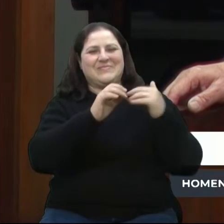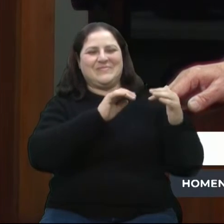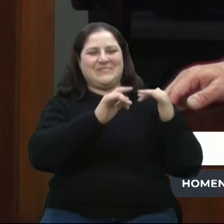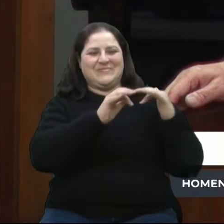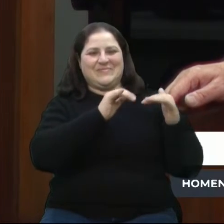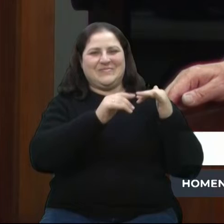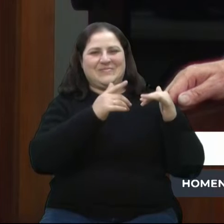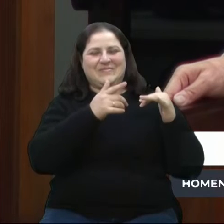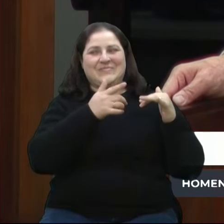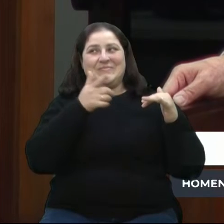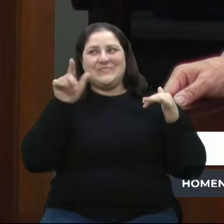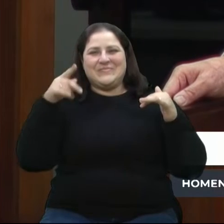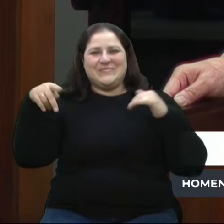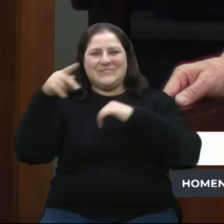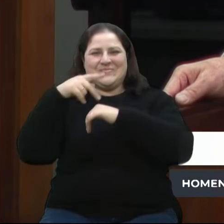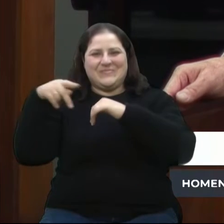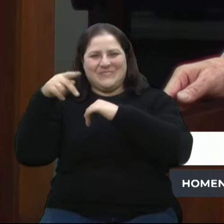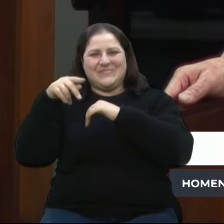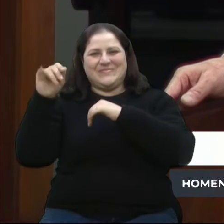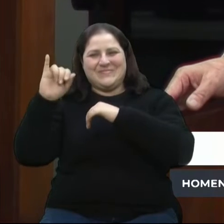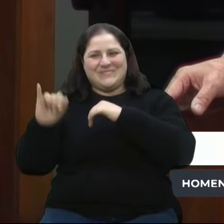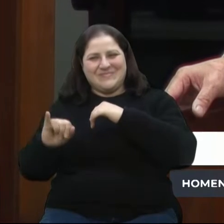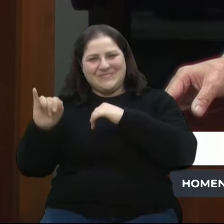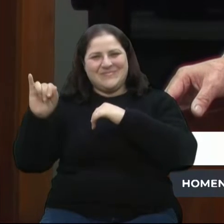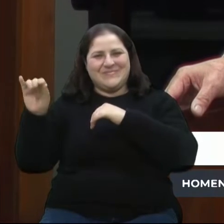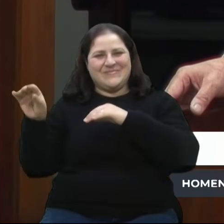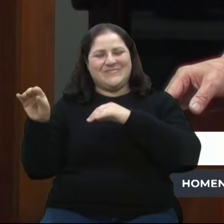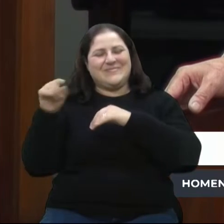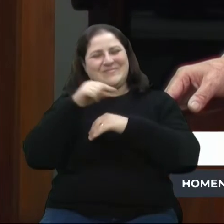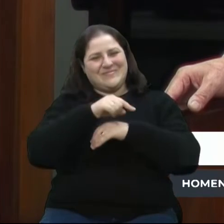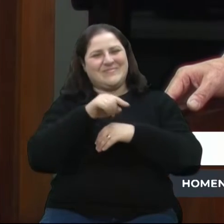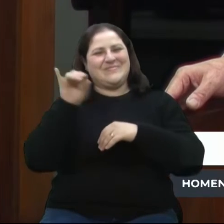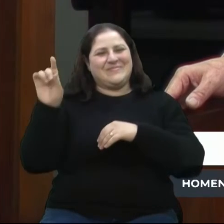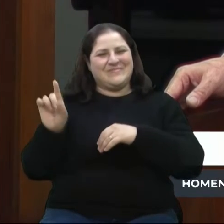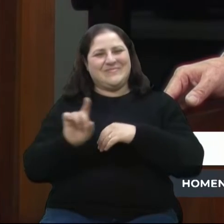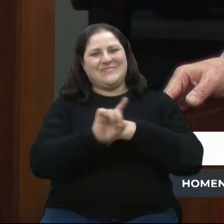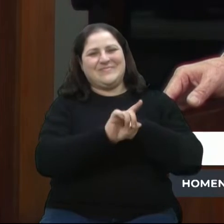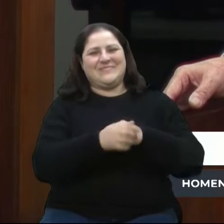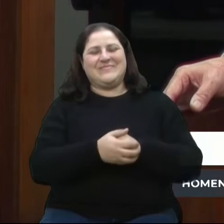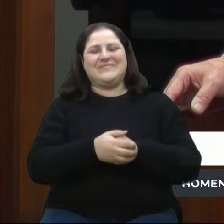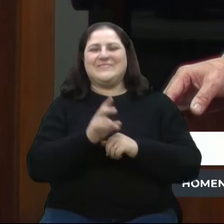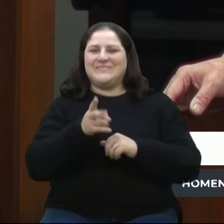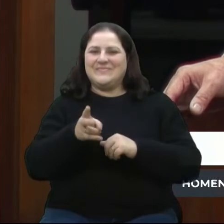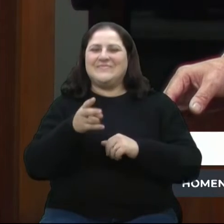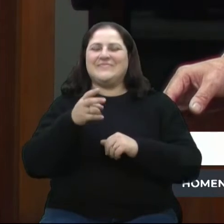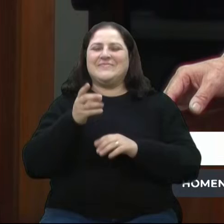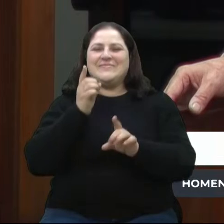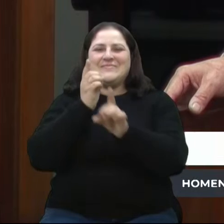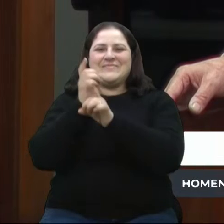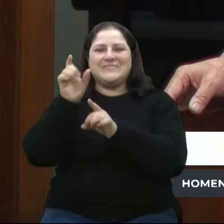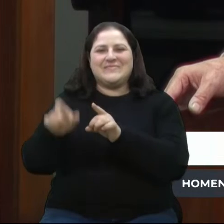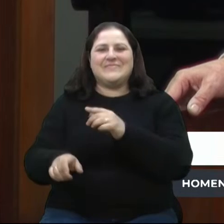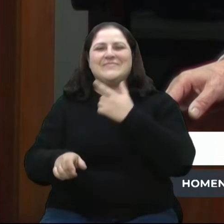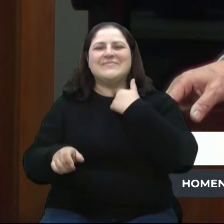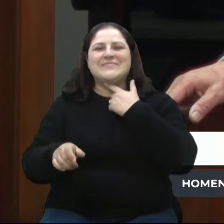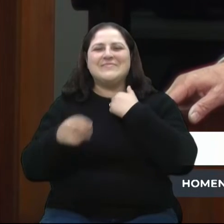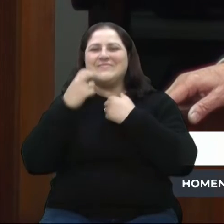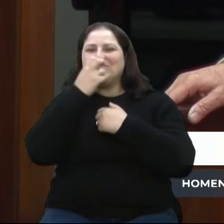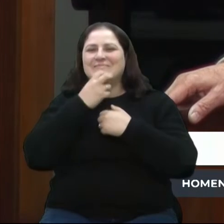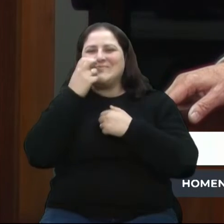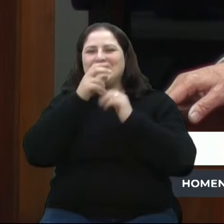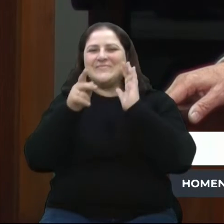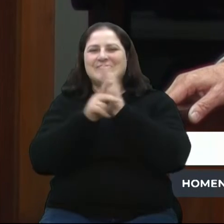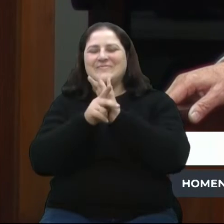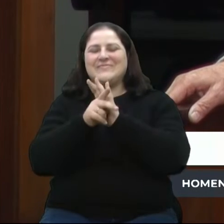Então, me orgulha muito. Sempre que eu posso e que encontro alguém, gosto de falar o dialeto italiano, me defendo bem.